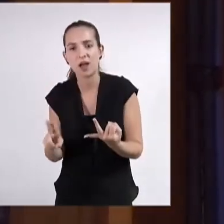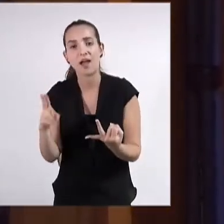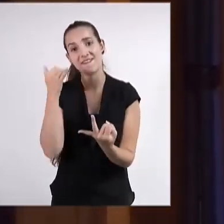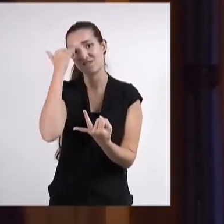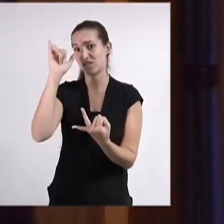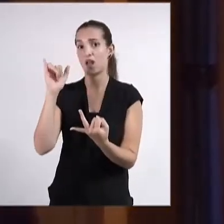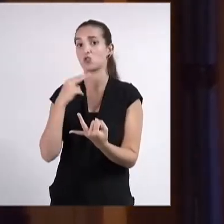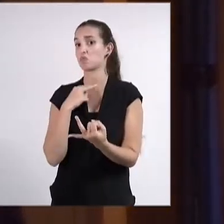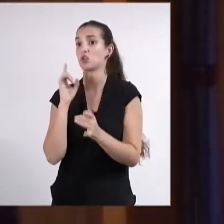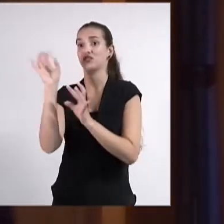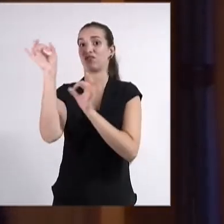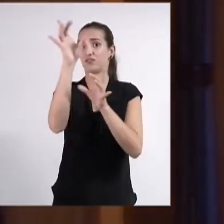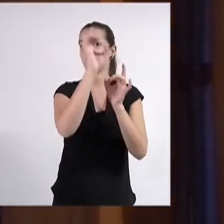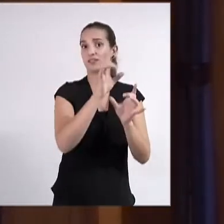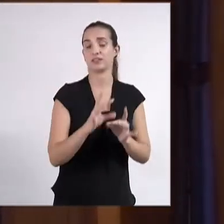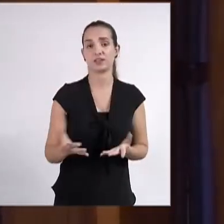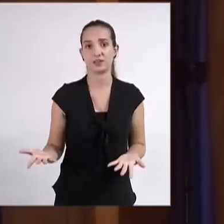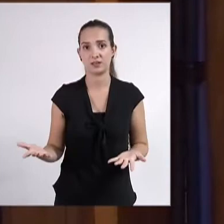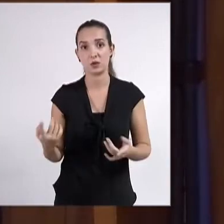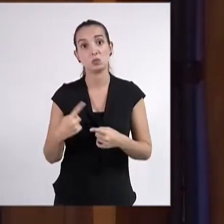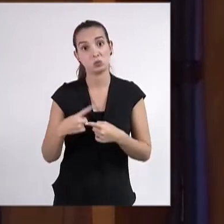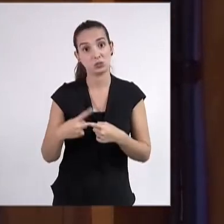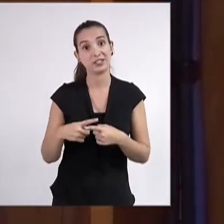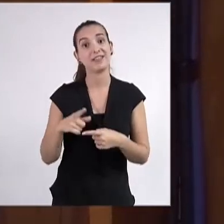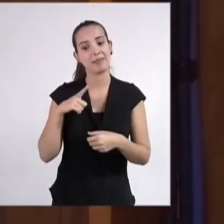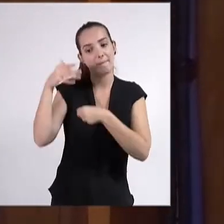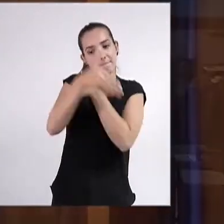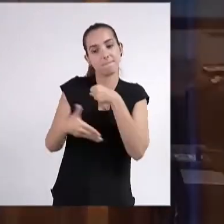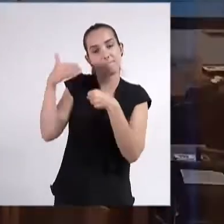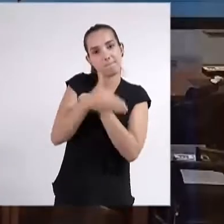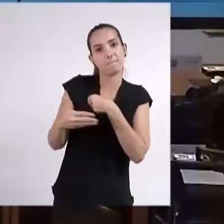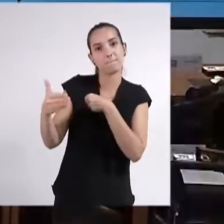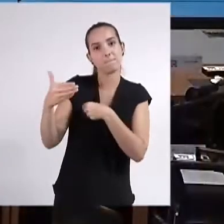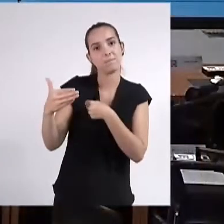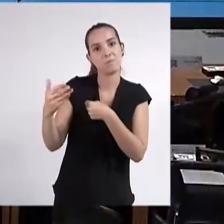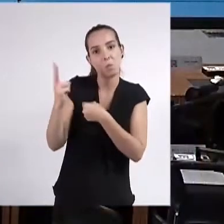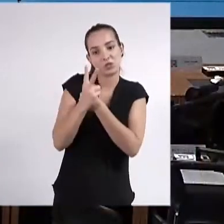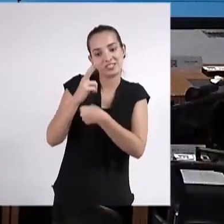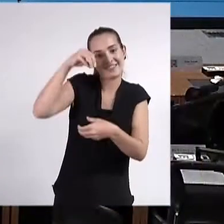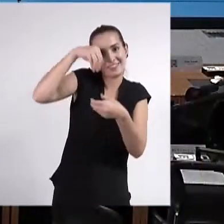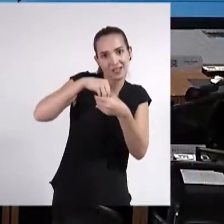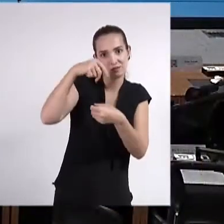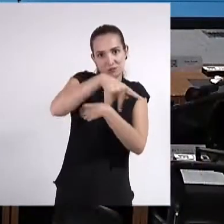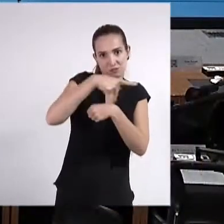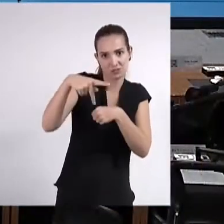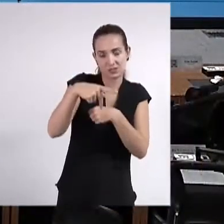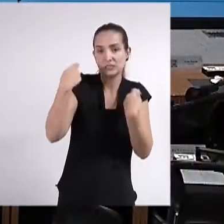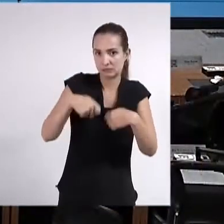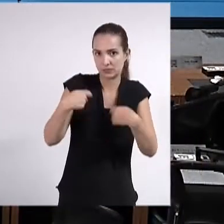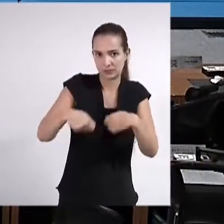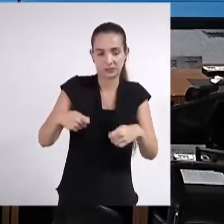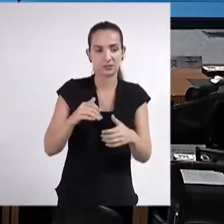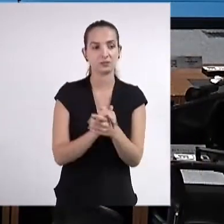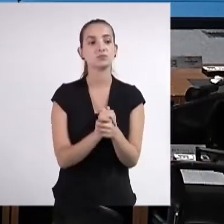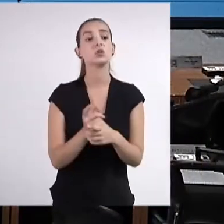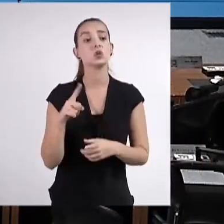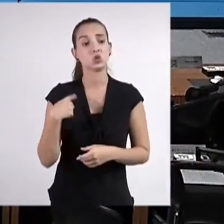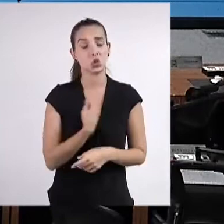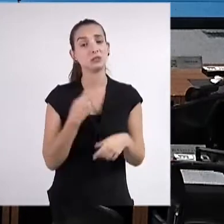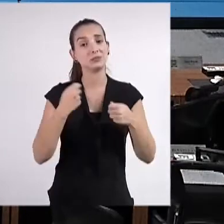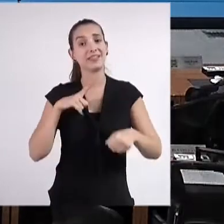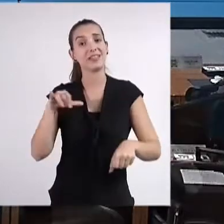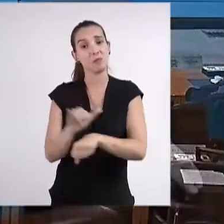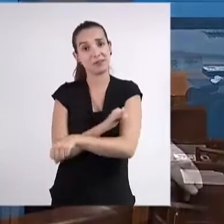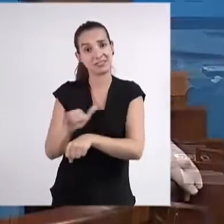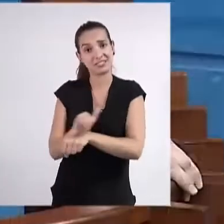as dificuldades que os produtores de leite já enfrentam por si só são pela desconstrução dessa